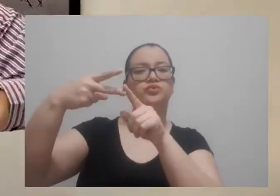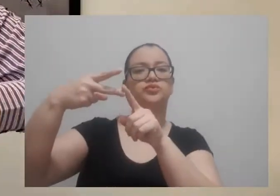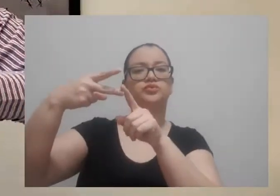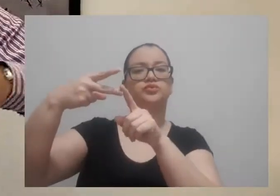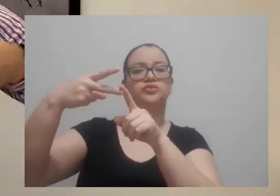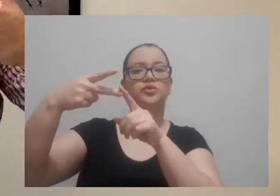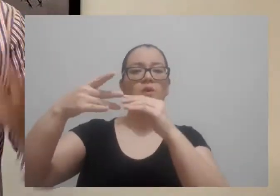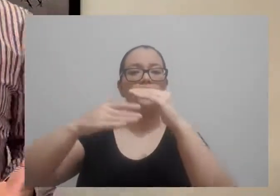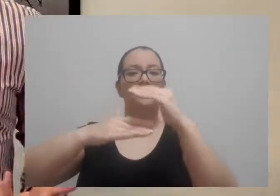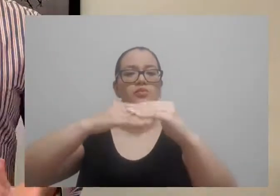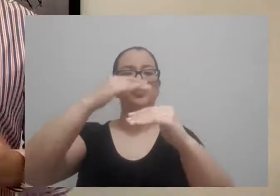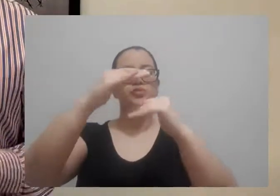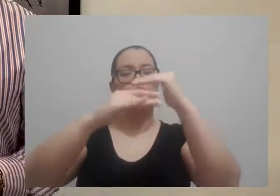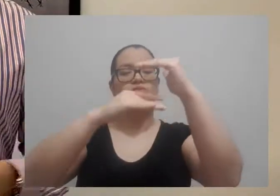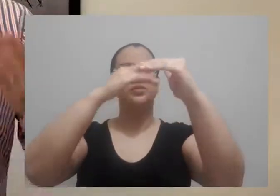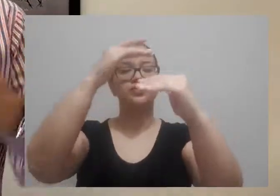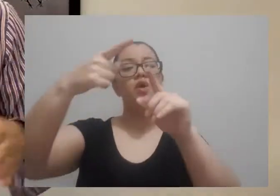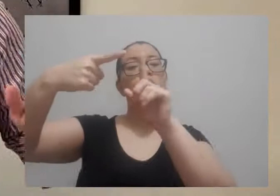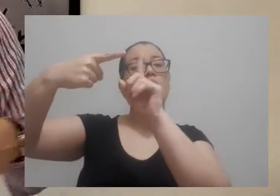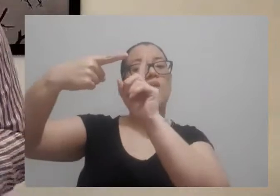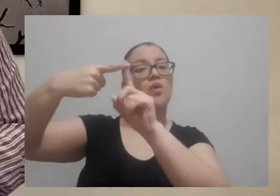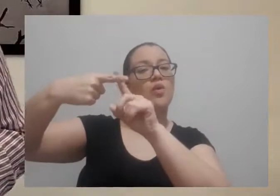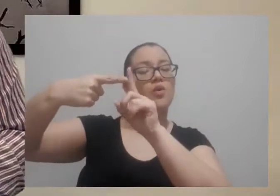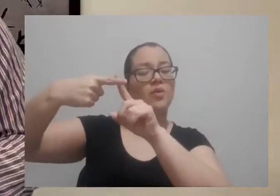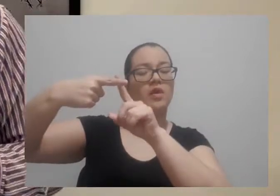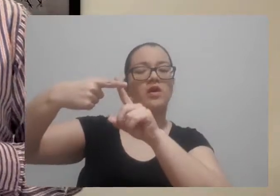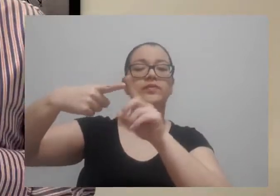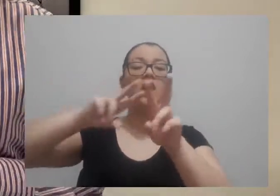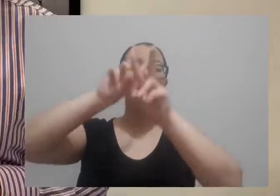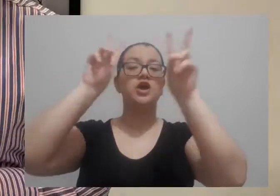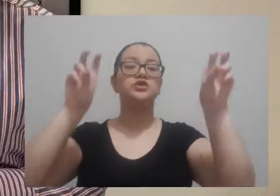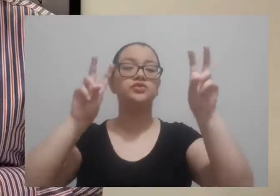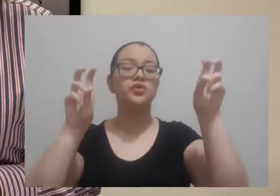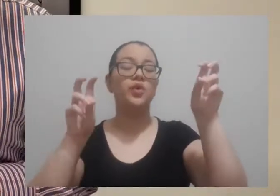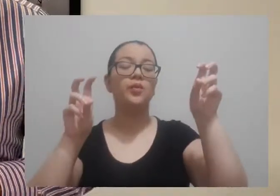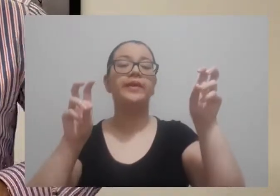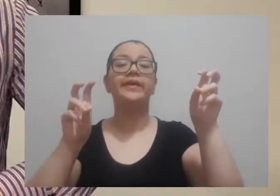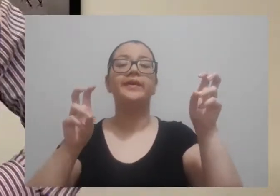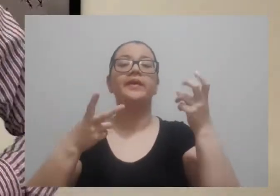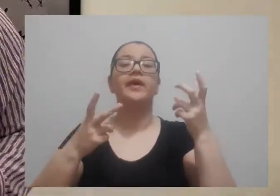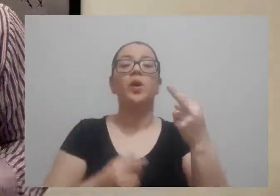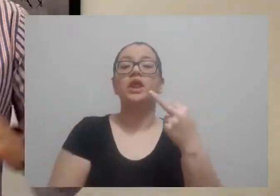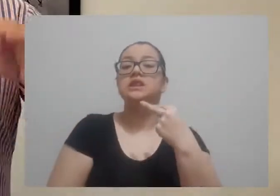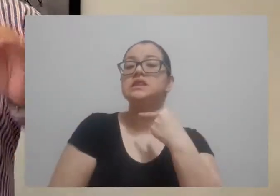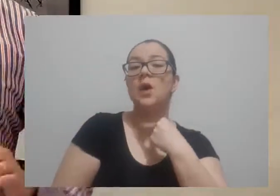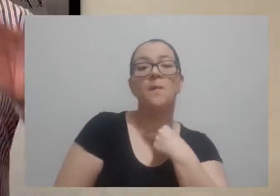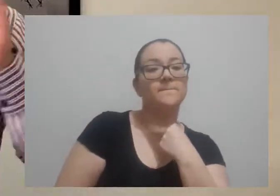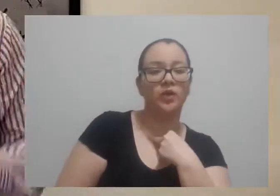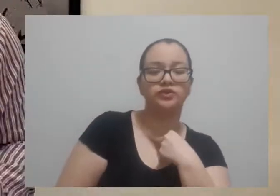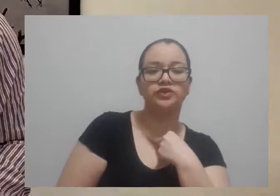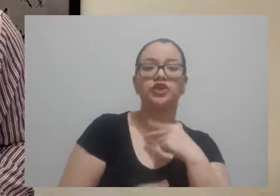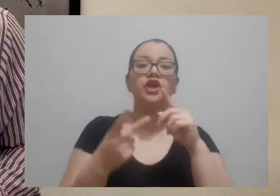um aspecto negativo, e a outra fala de um aspecto positivo. A primeira ordem é para que